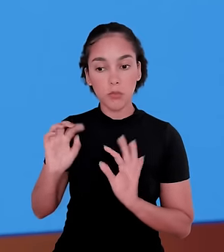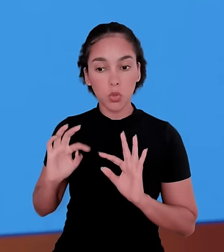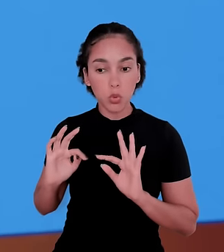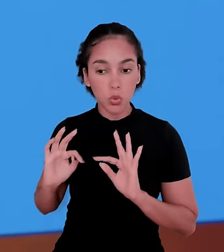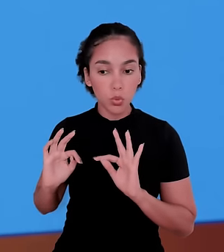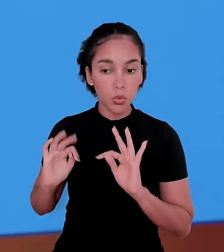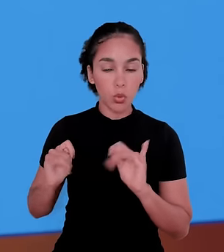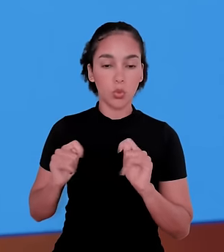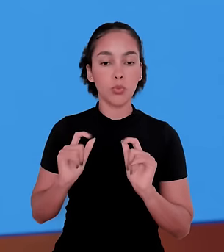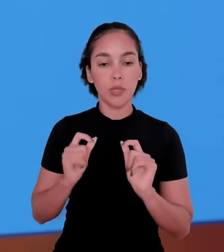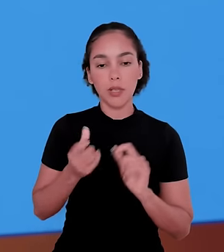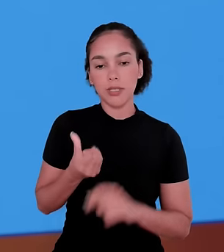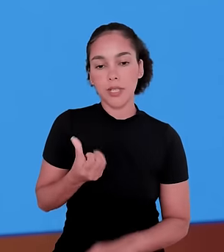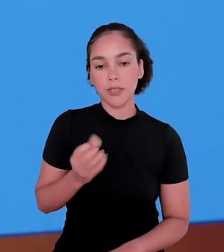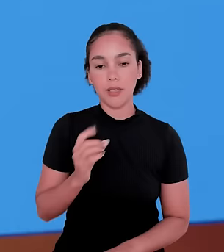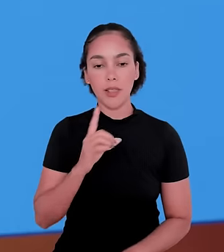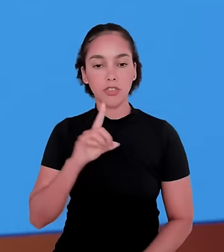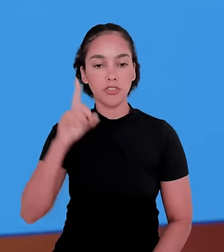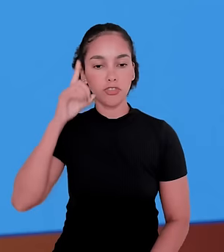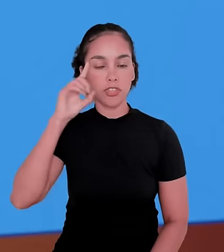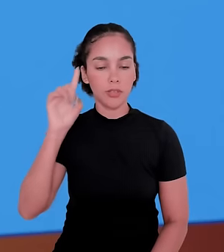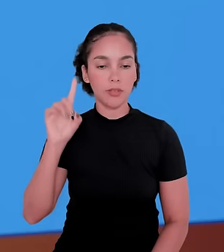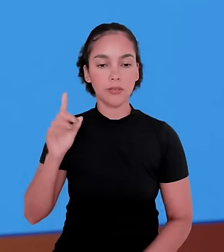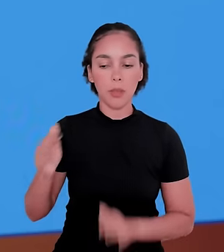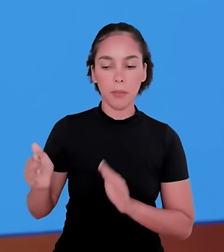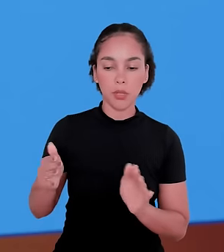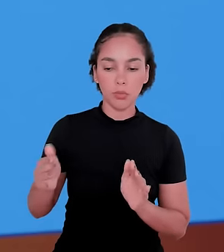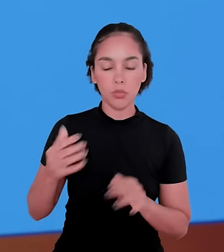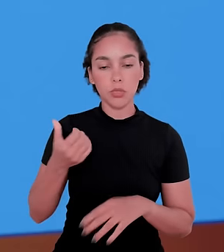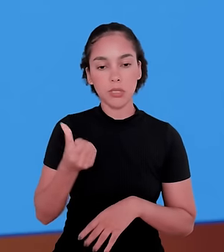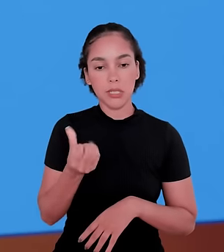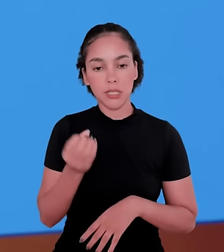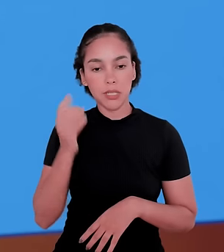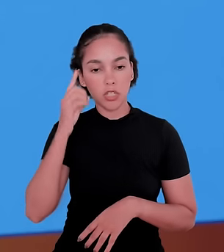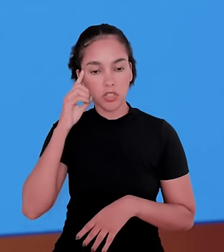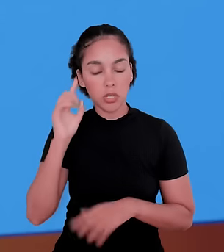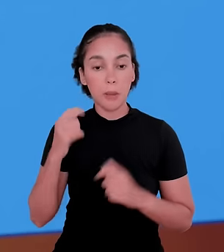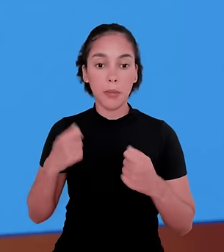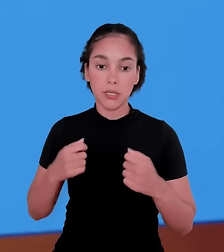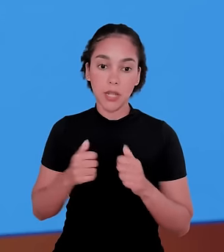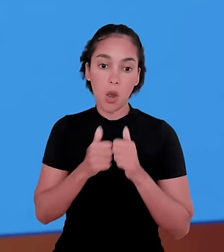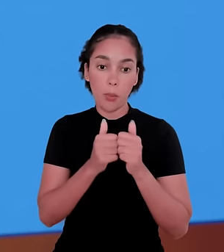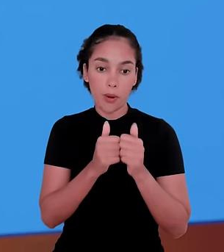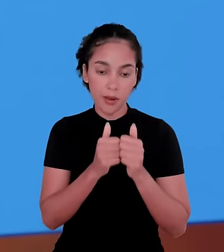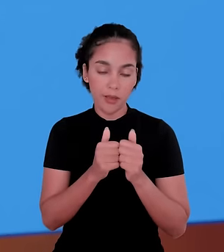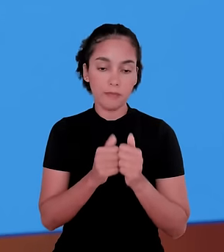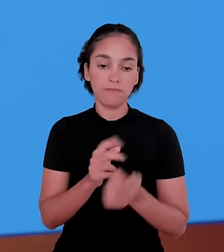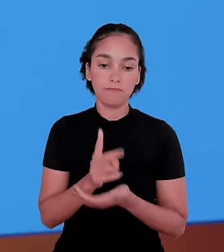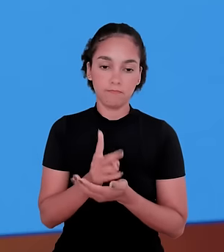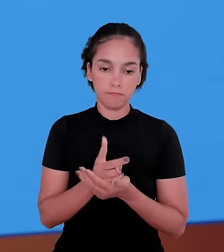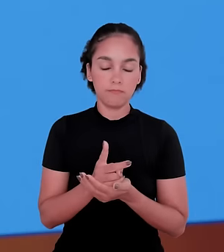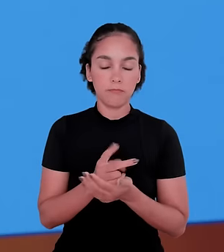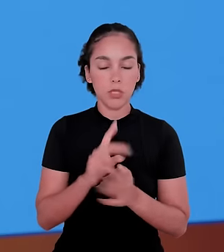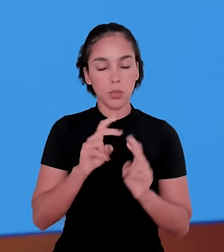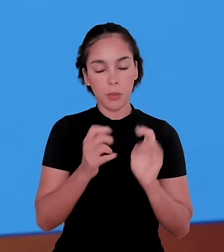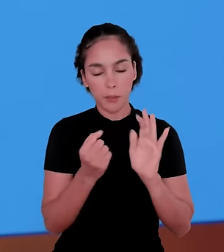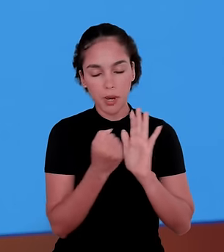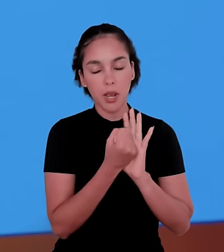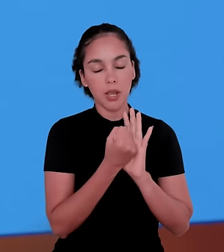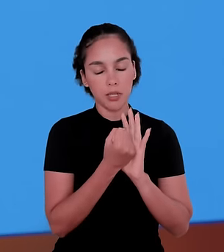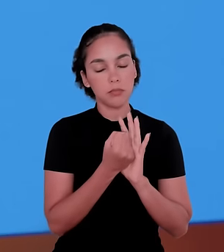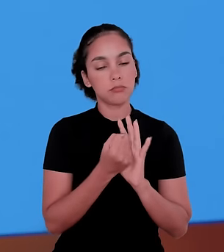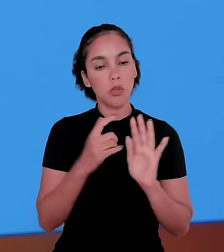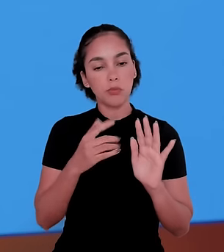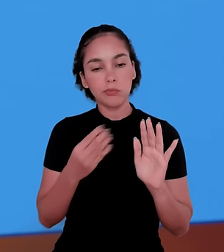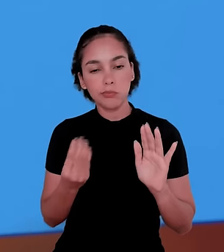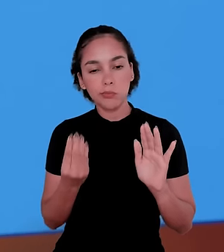todos os outros prazos são 60 dias então assim é importante fazer um acompanhamento periódico daquela marca né que Quando